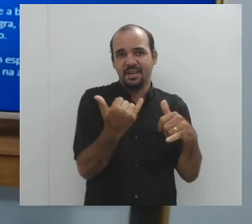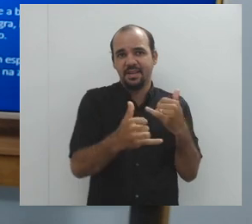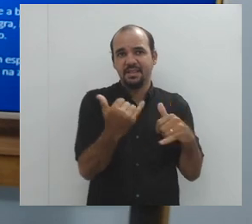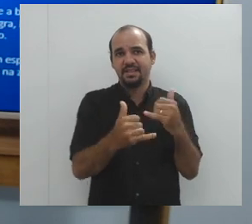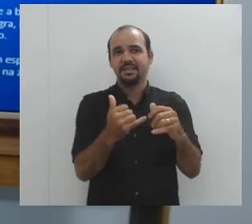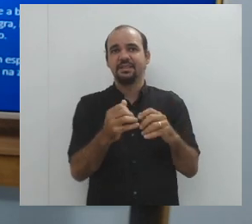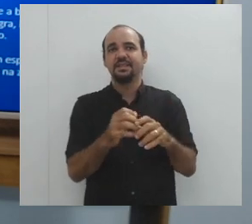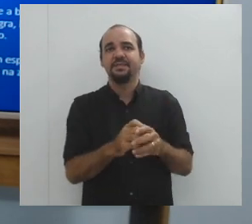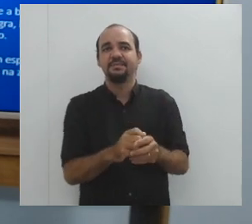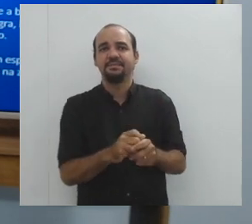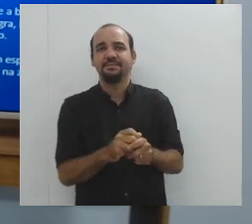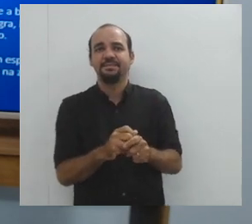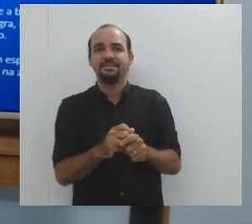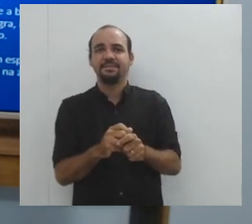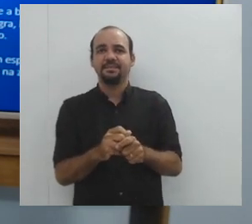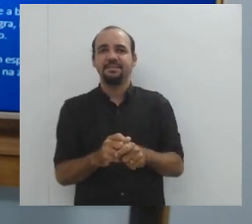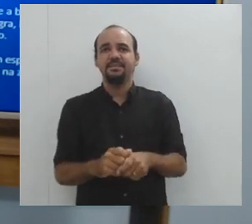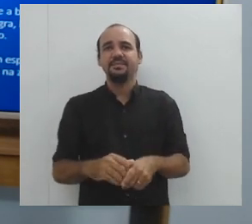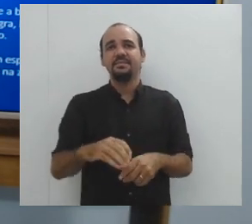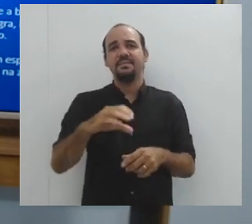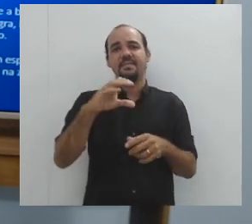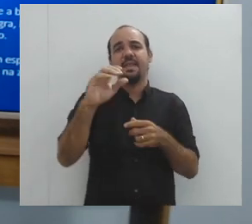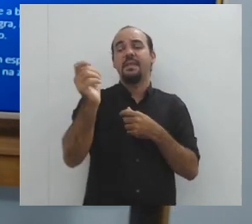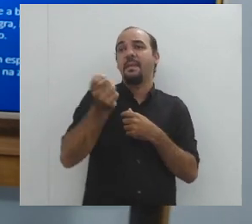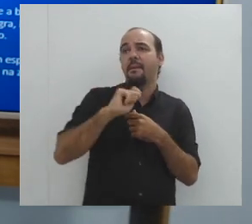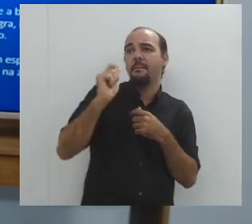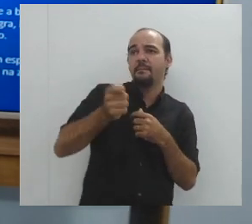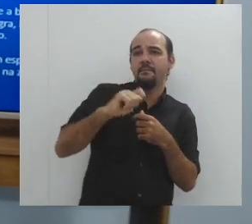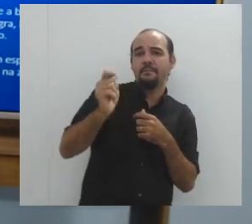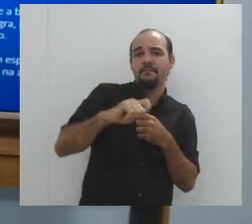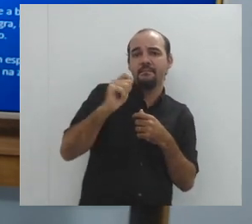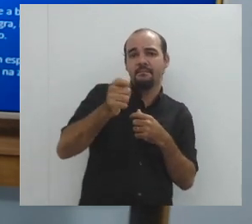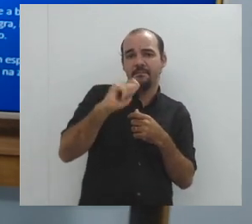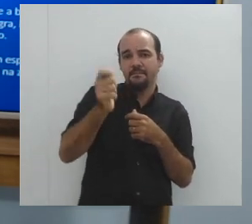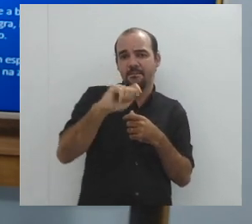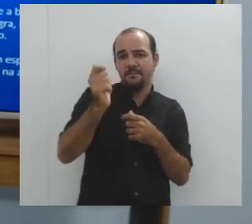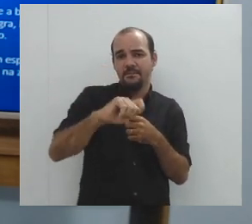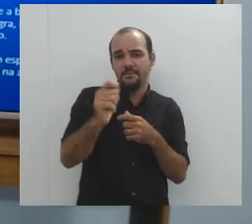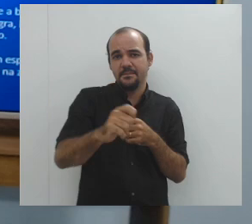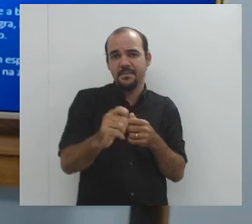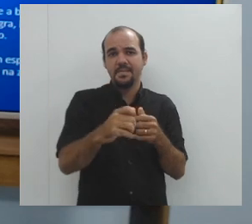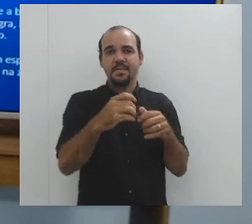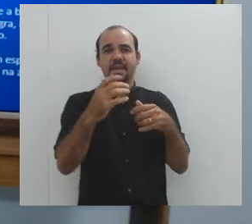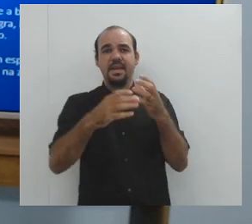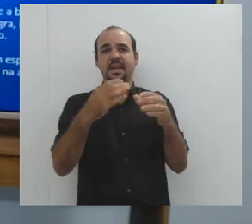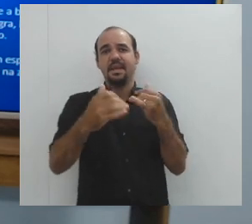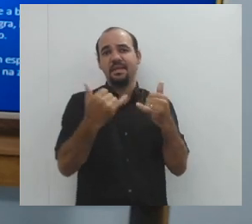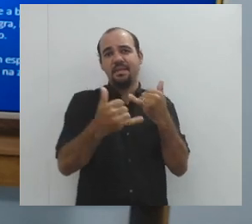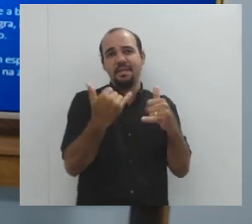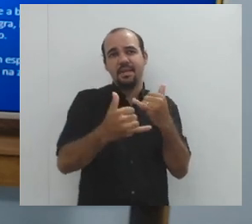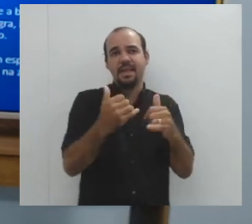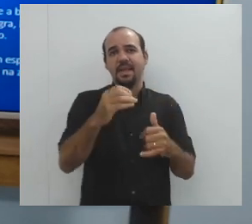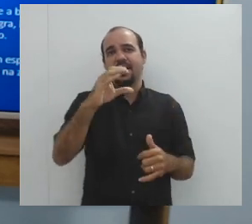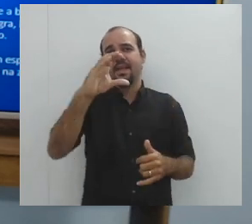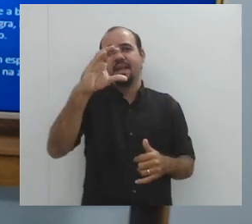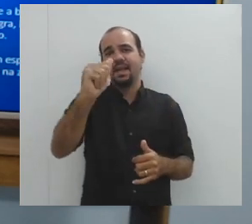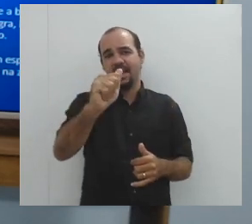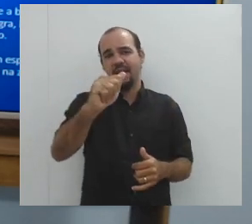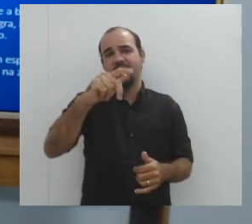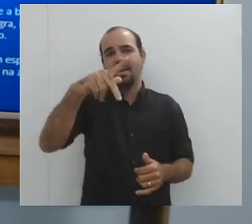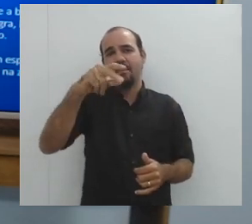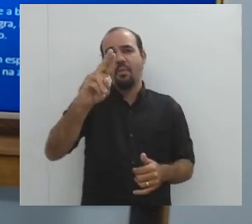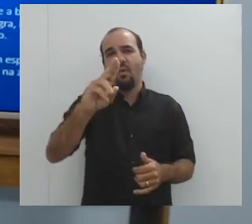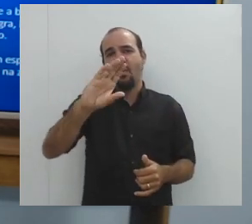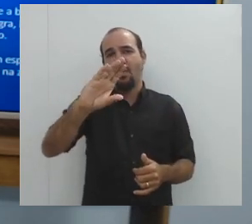A capucheta é um tipo de pipa feita de jornal sem aquelas varetinhas que a gente coloca. E a bocha é um